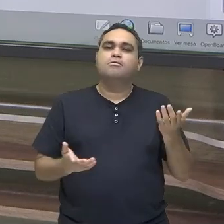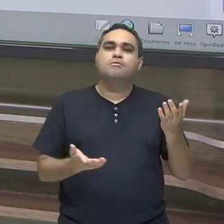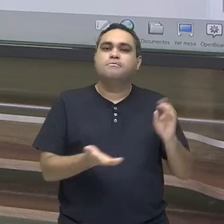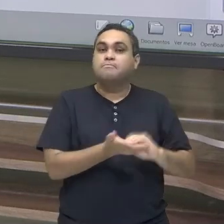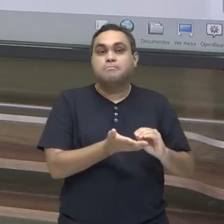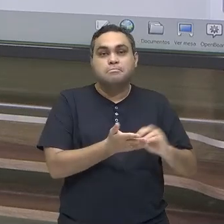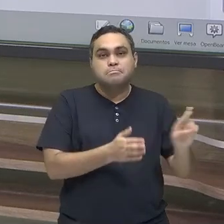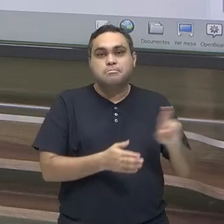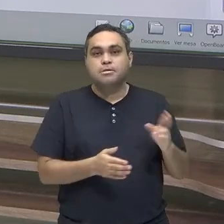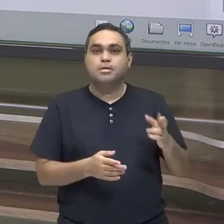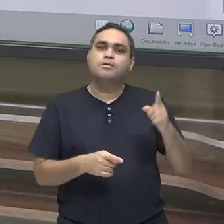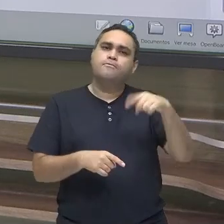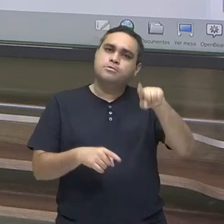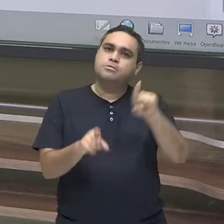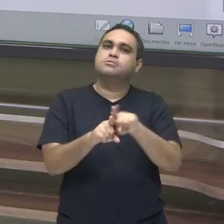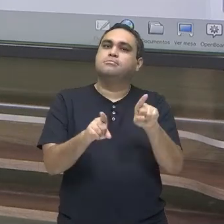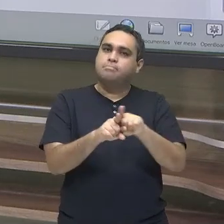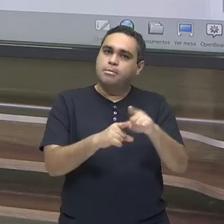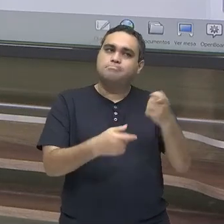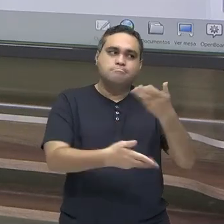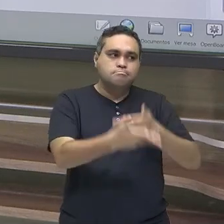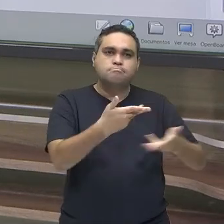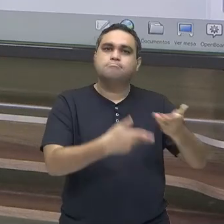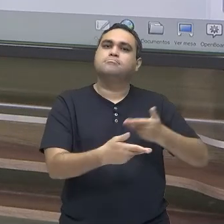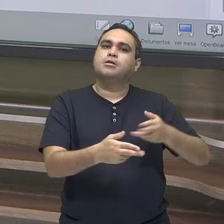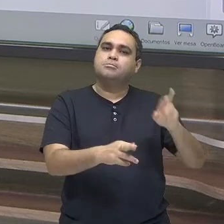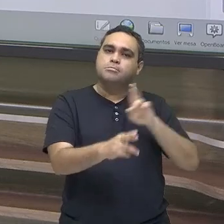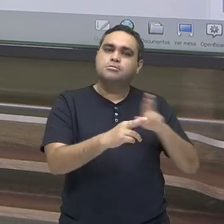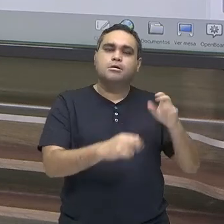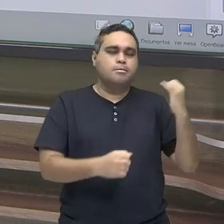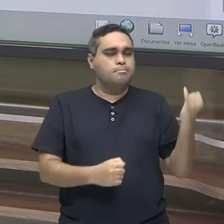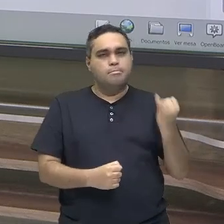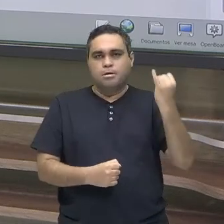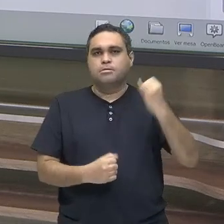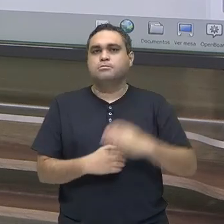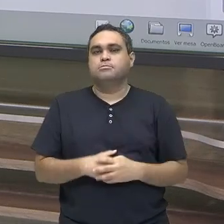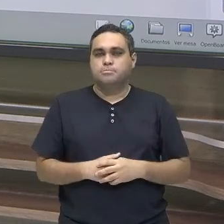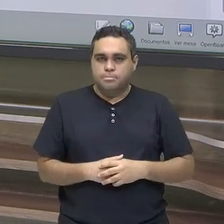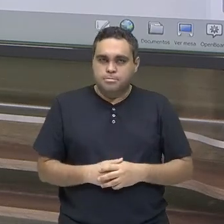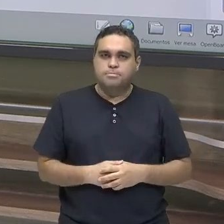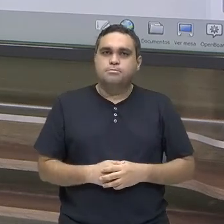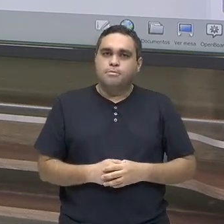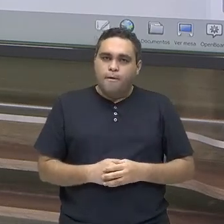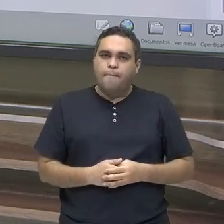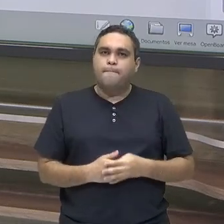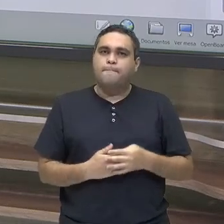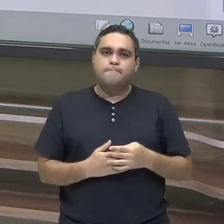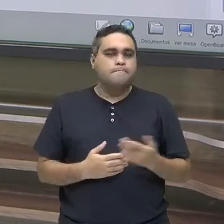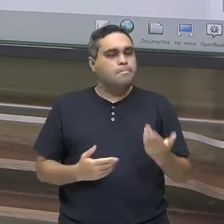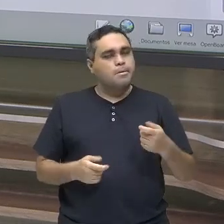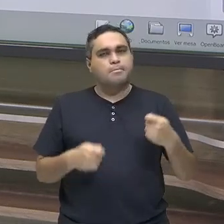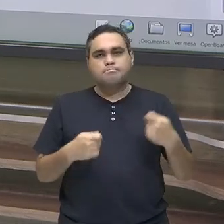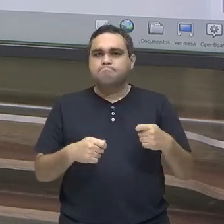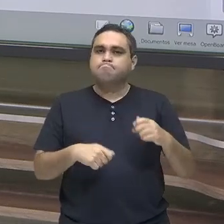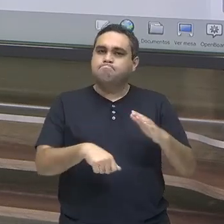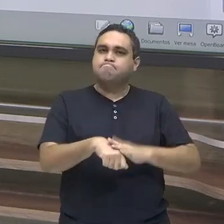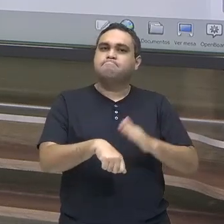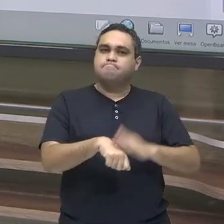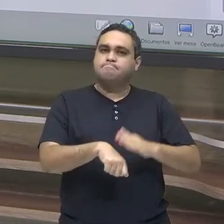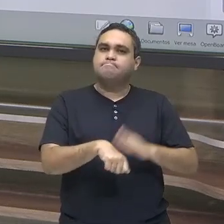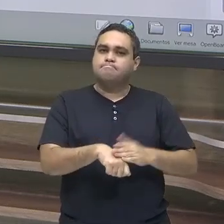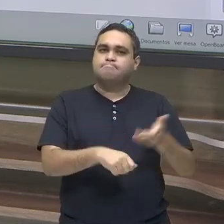demais queridos. Vamos, gente, é muito, muito importante que você participe. Vamos, né? Ser um pouco mais ativos,